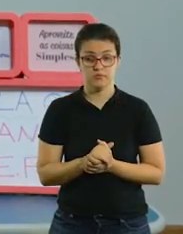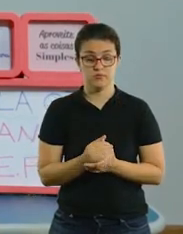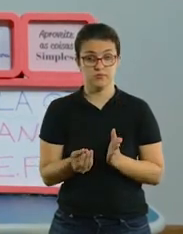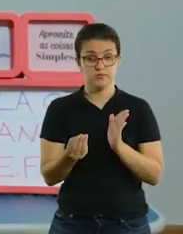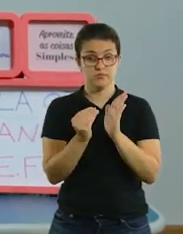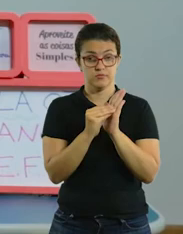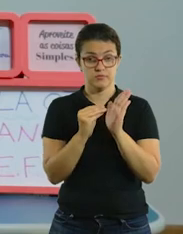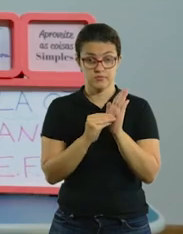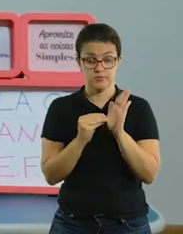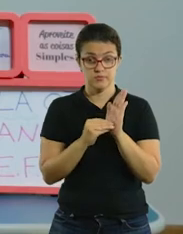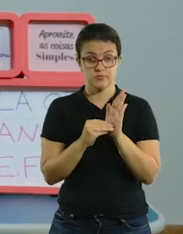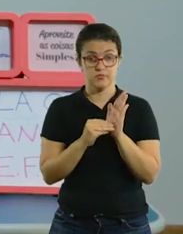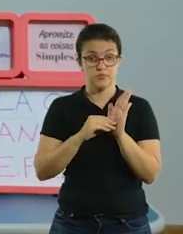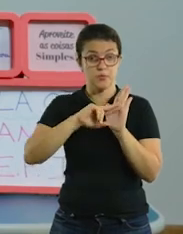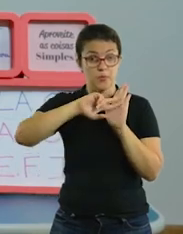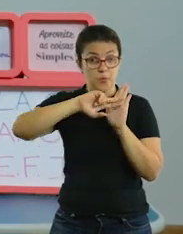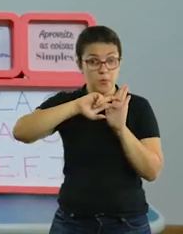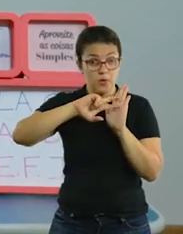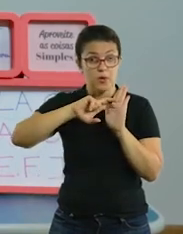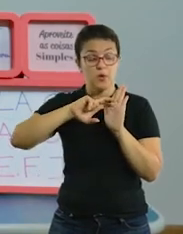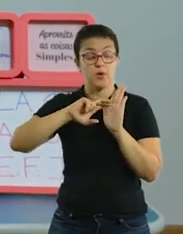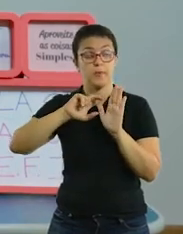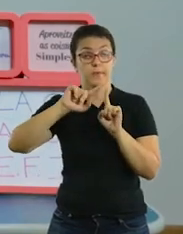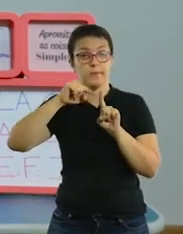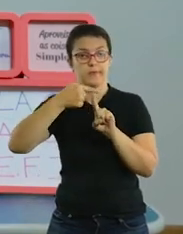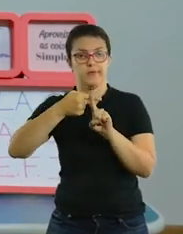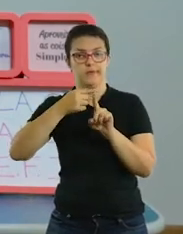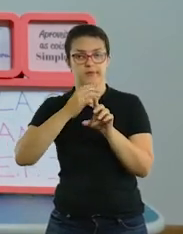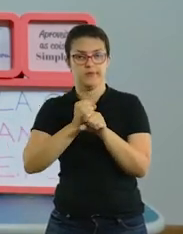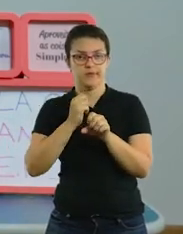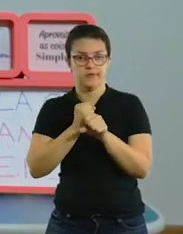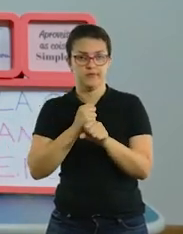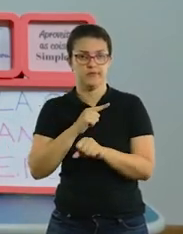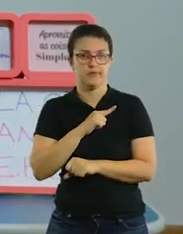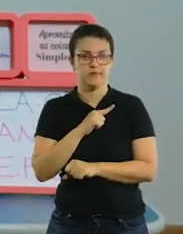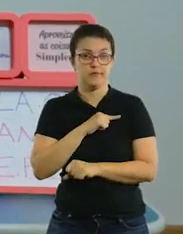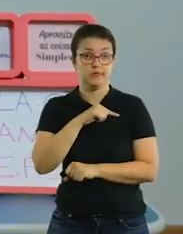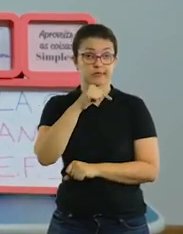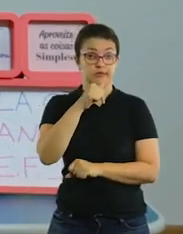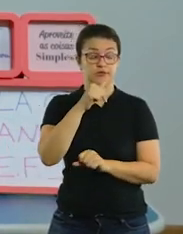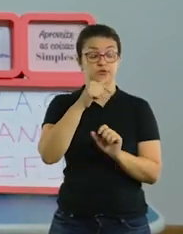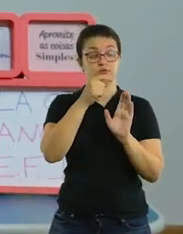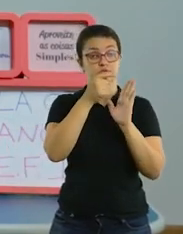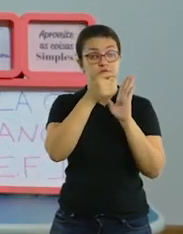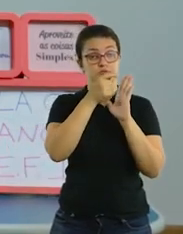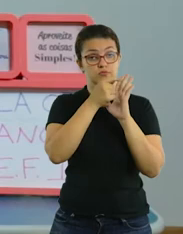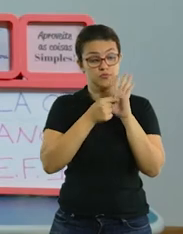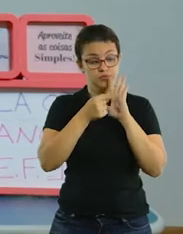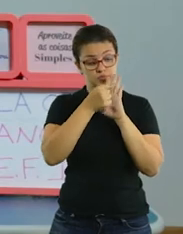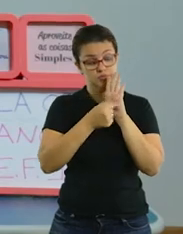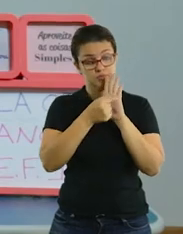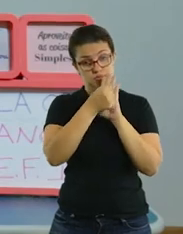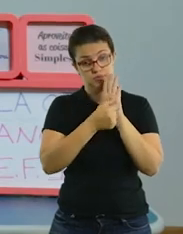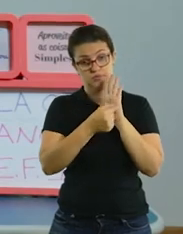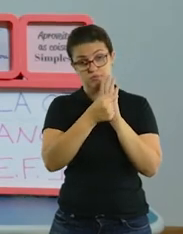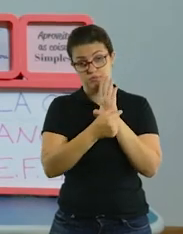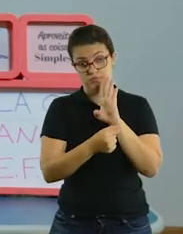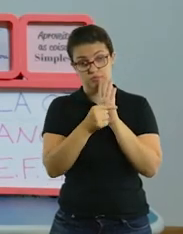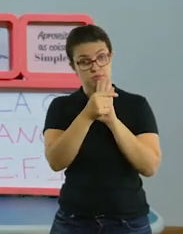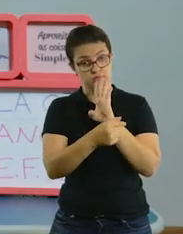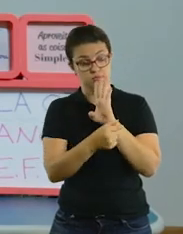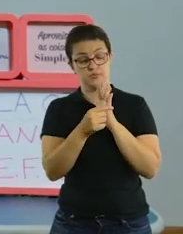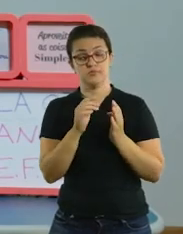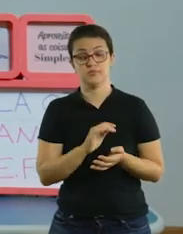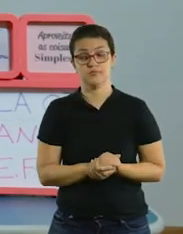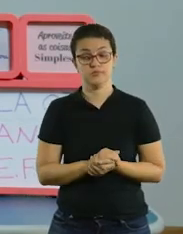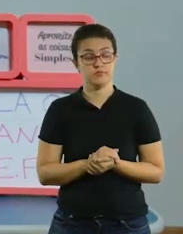número dos sinais de igual e mais, são 7 espaços que você vai precisar, tá bom? Agora vamos